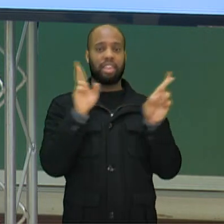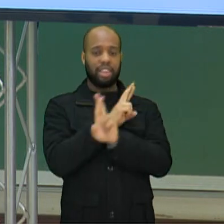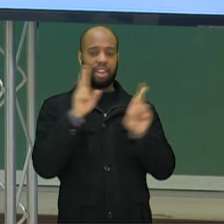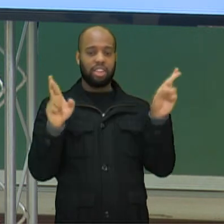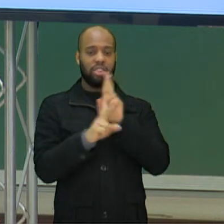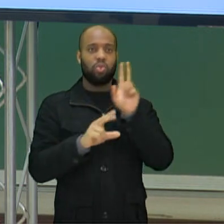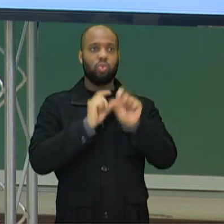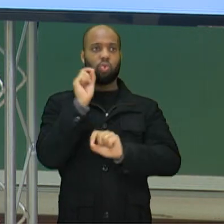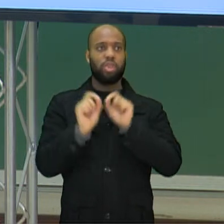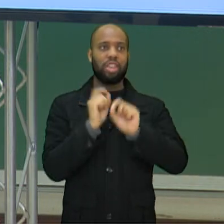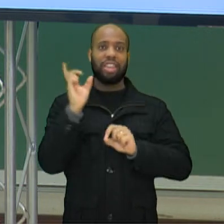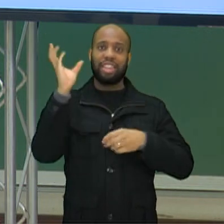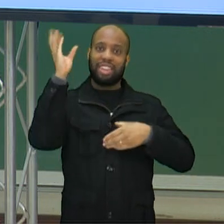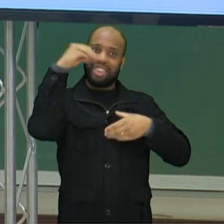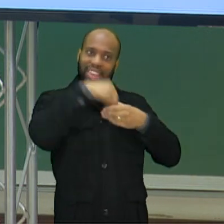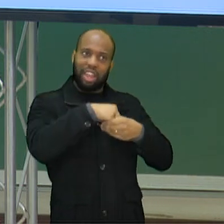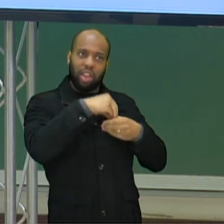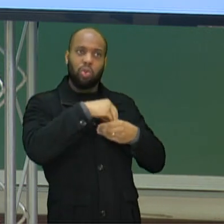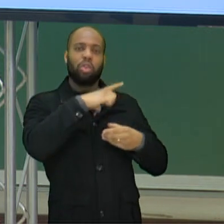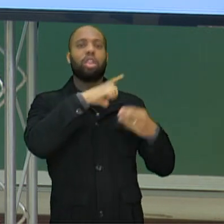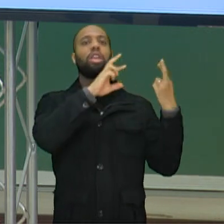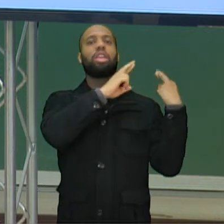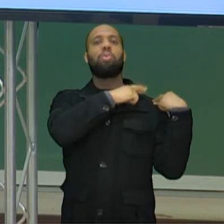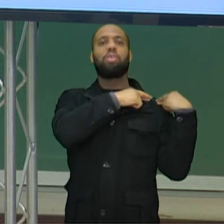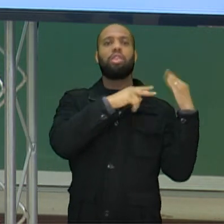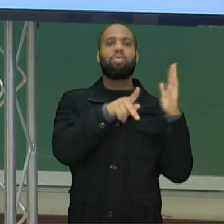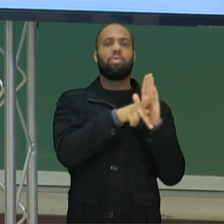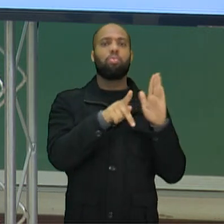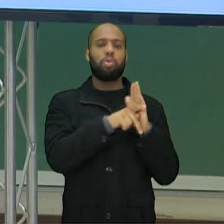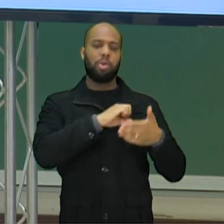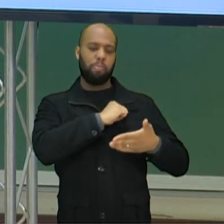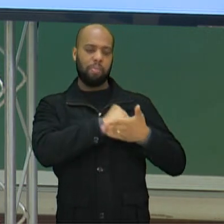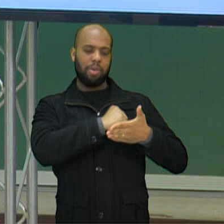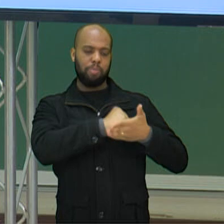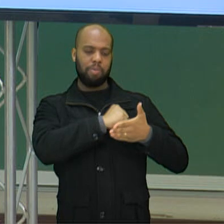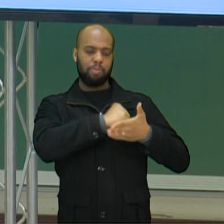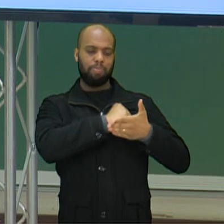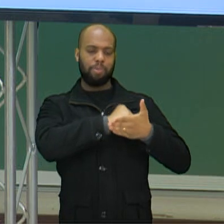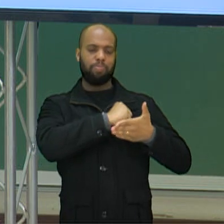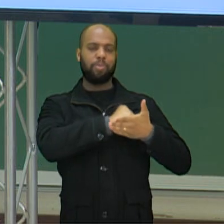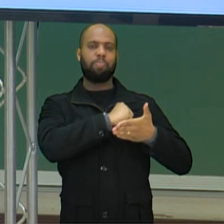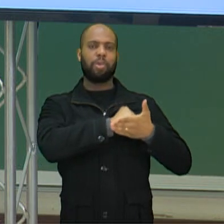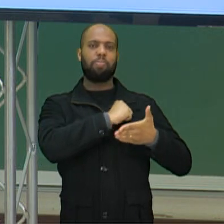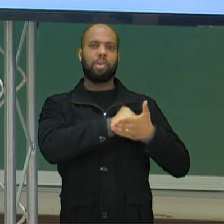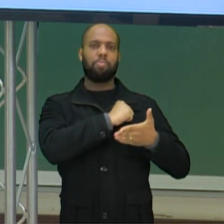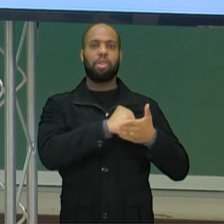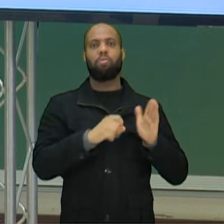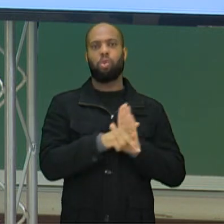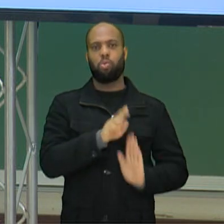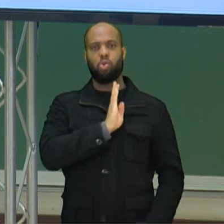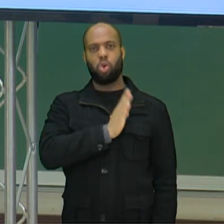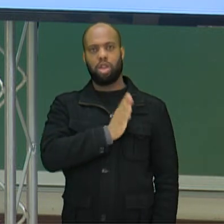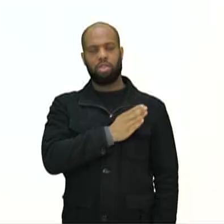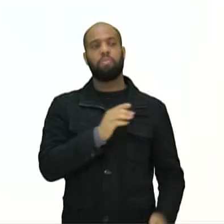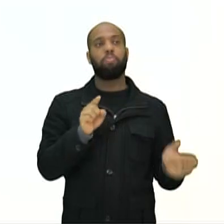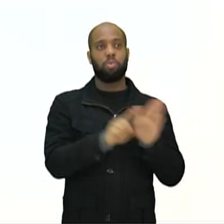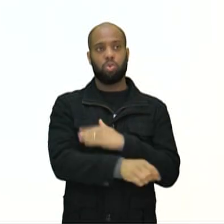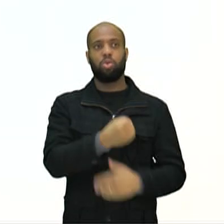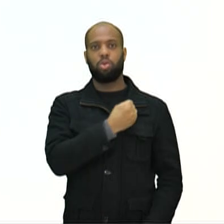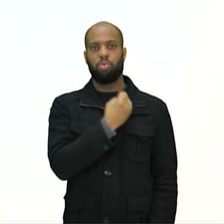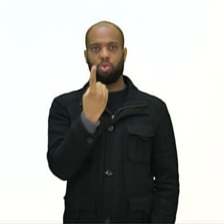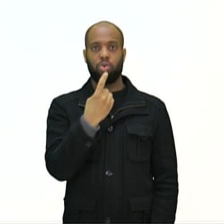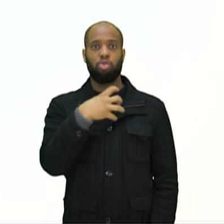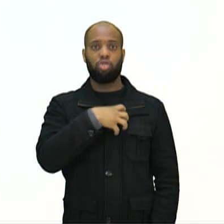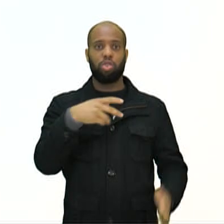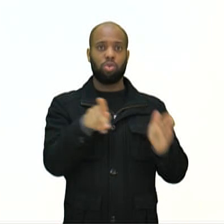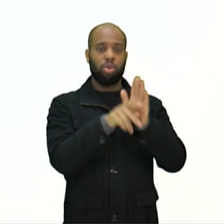que o nódulo sinoatrial é responsável pela frequência cardíaca. E então vamos para o nosso primeiro quiz. O sistema